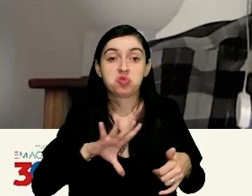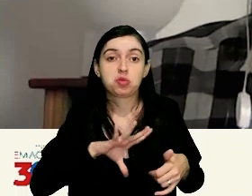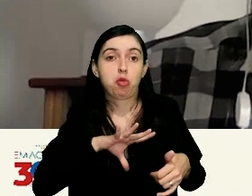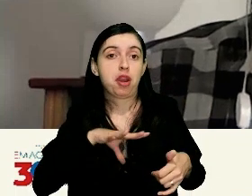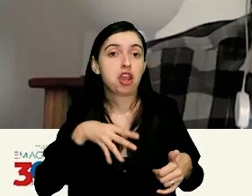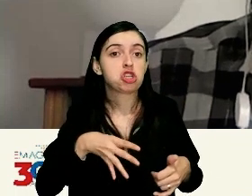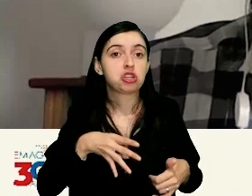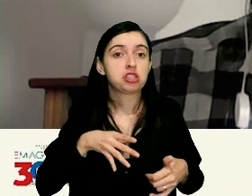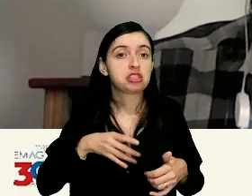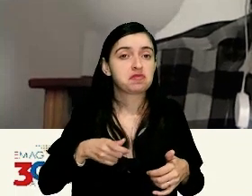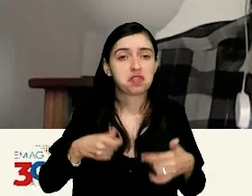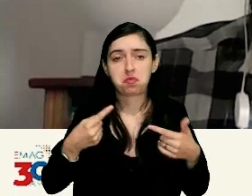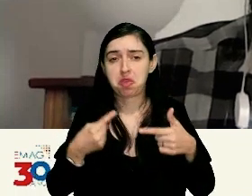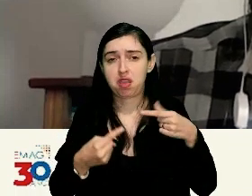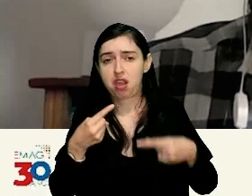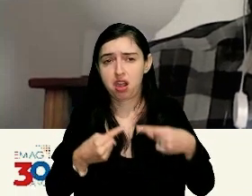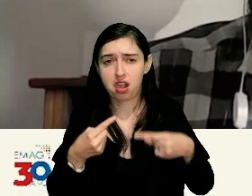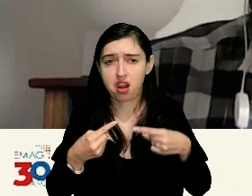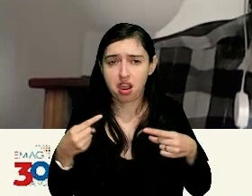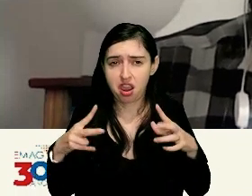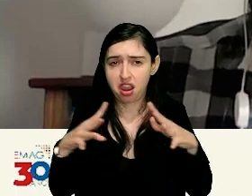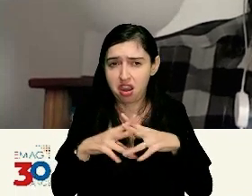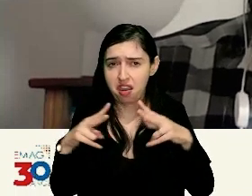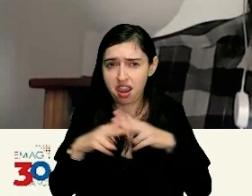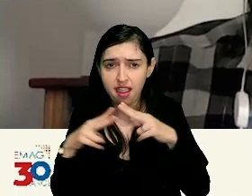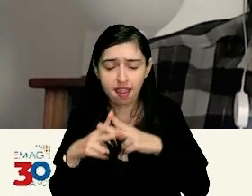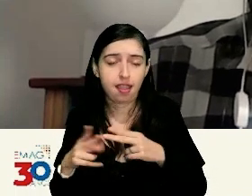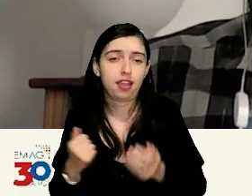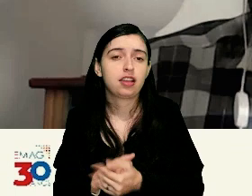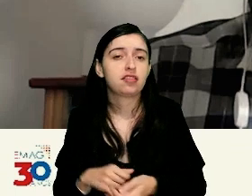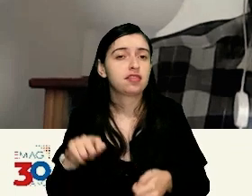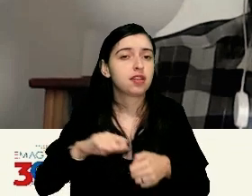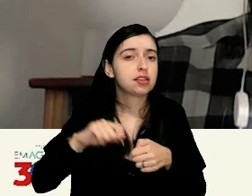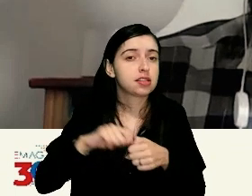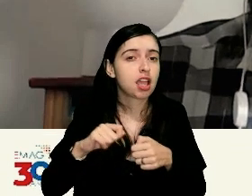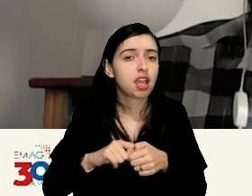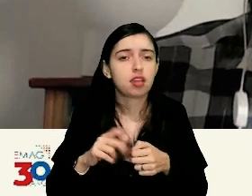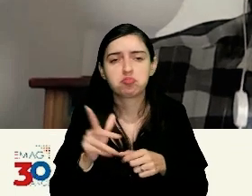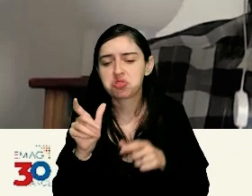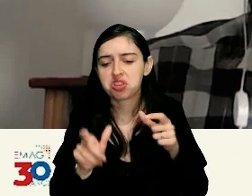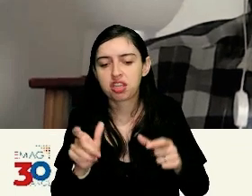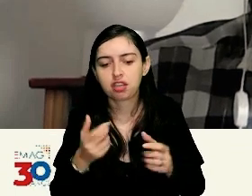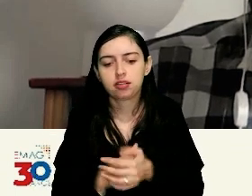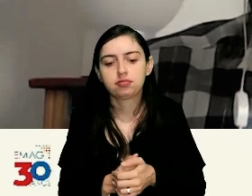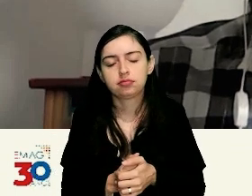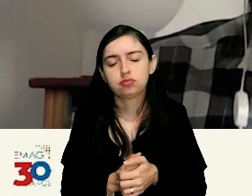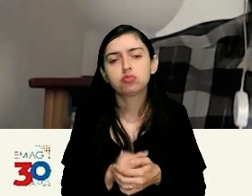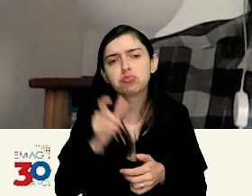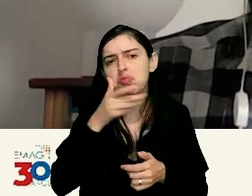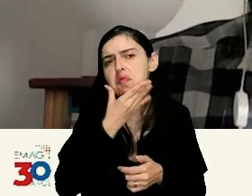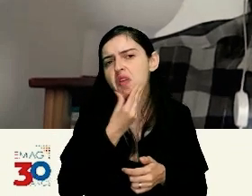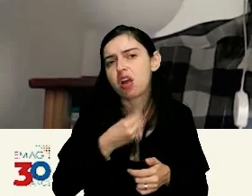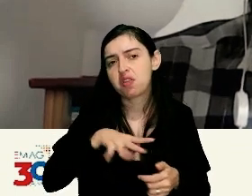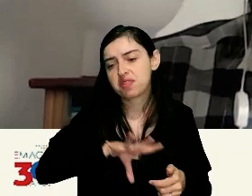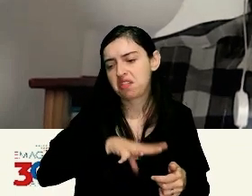nós fazemos isso, né? A coragem, né? Se você é um homem que não é corajoso, que tipo de homem é você? E aí eu